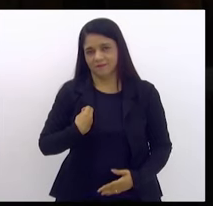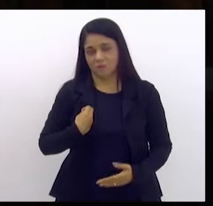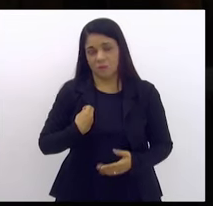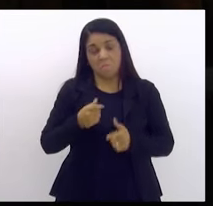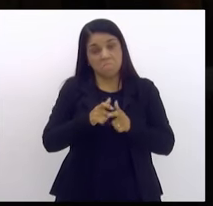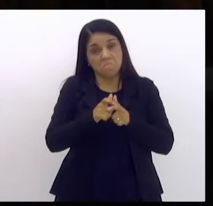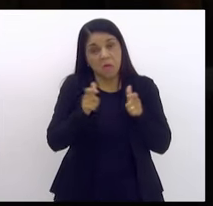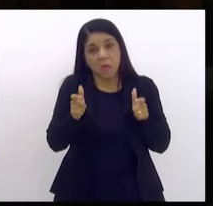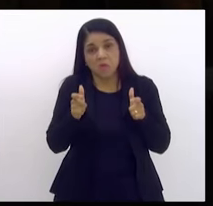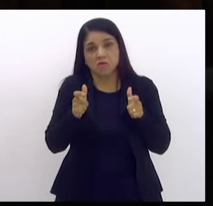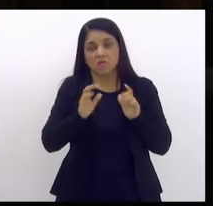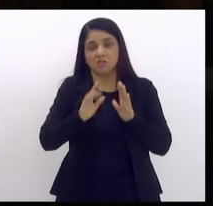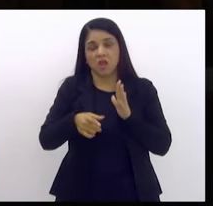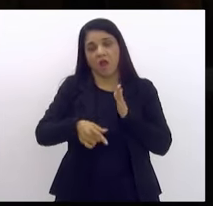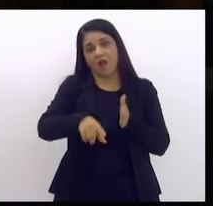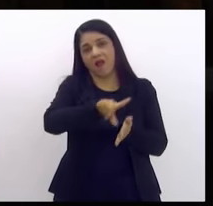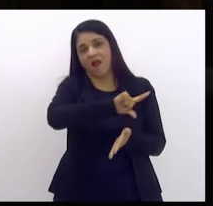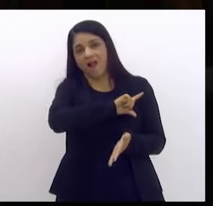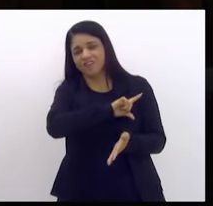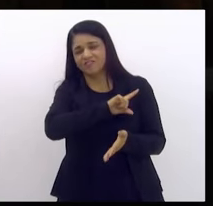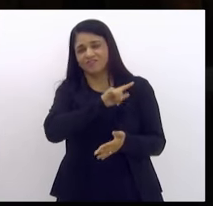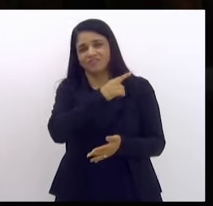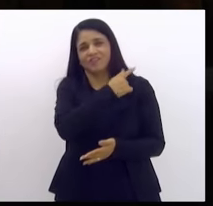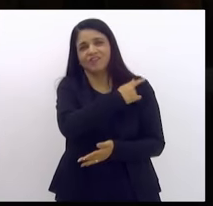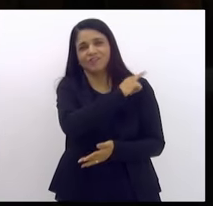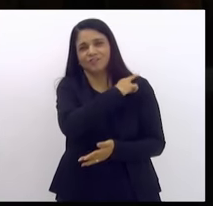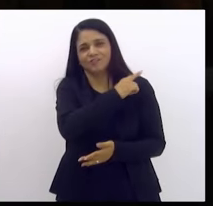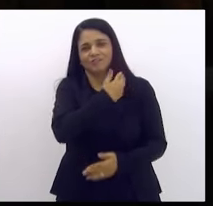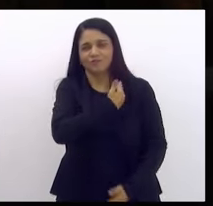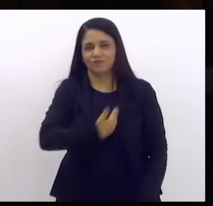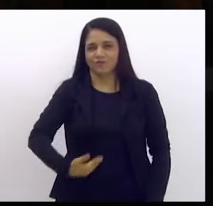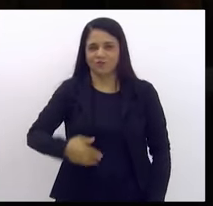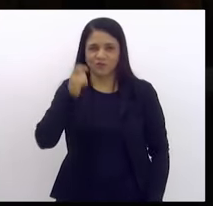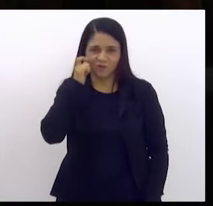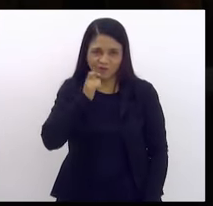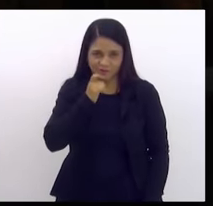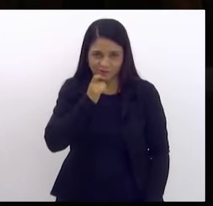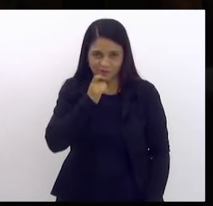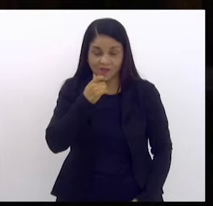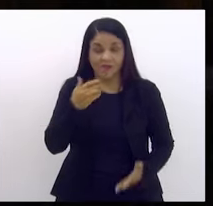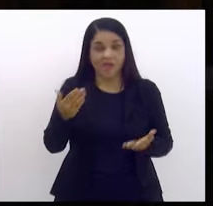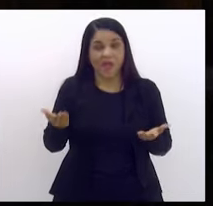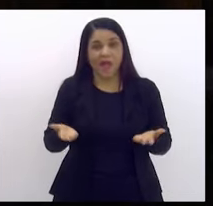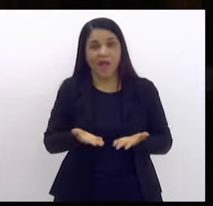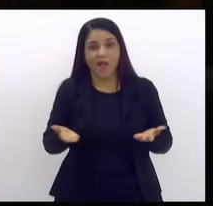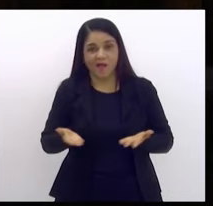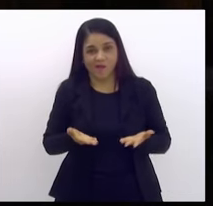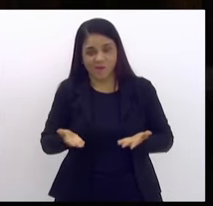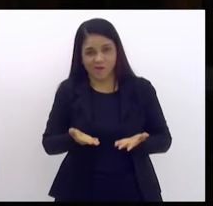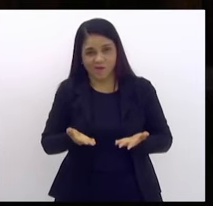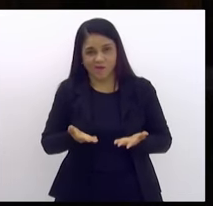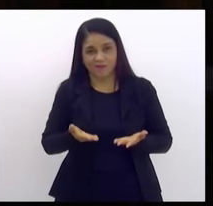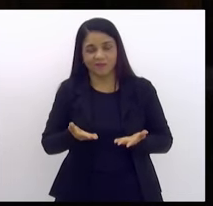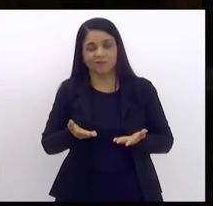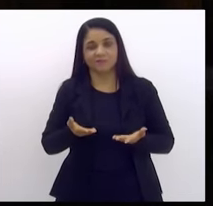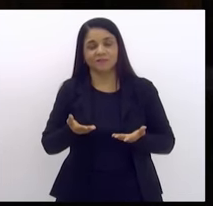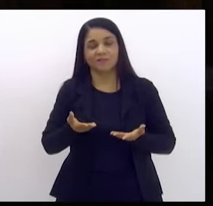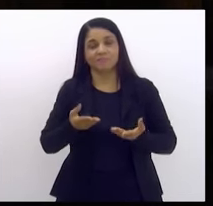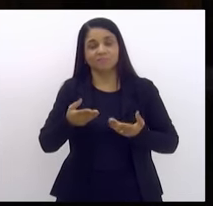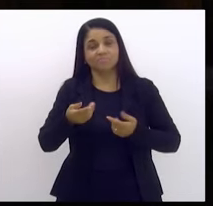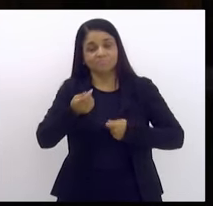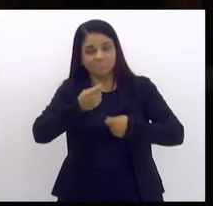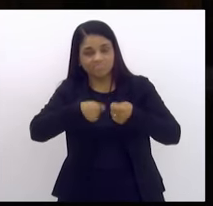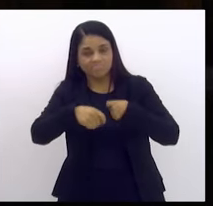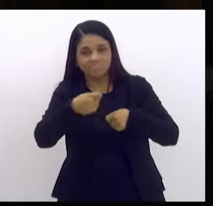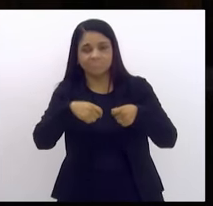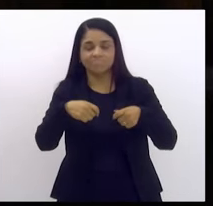maioria delas, anteriores à gestão do governador Cláudio Castro, e que agora, num gesto de modernização, de